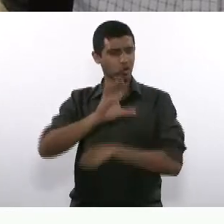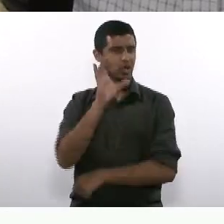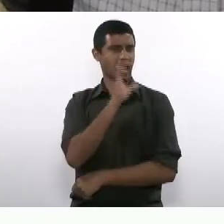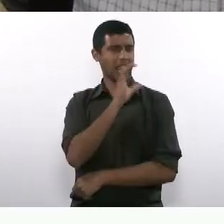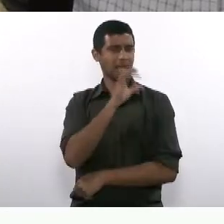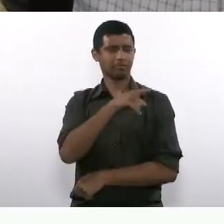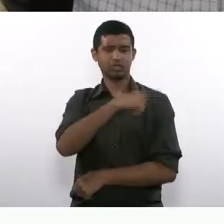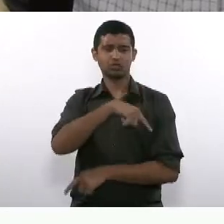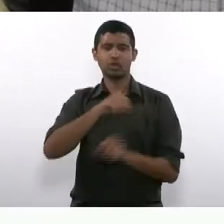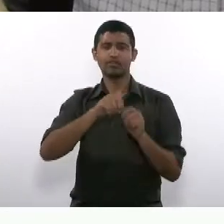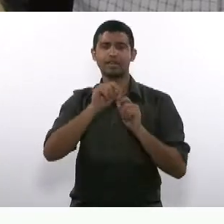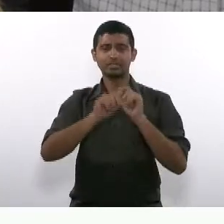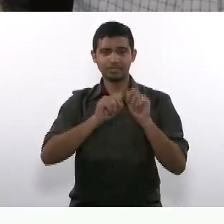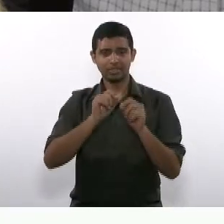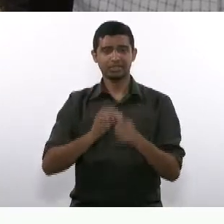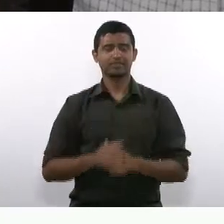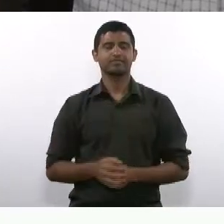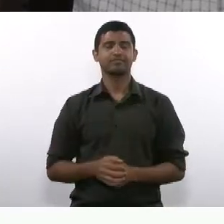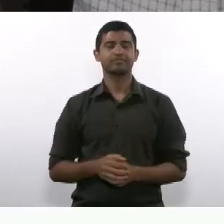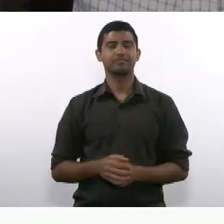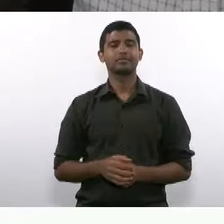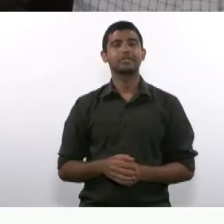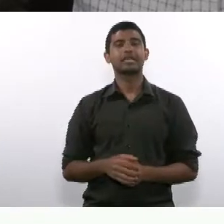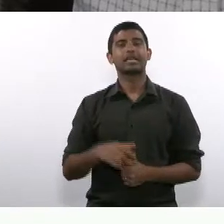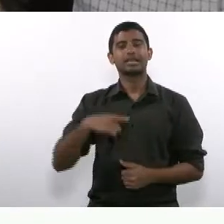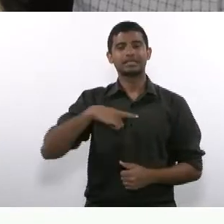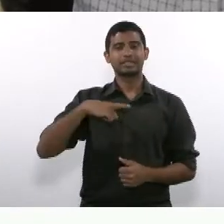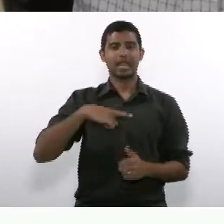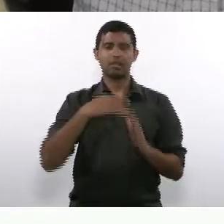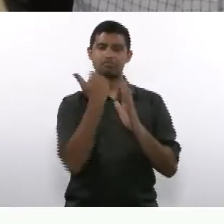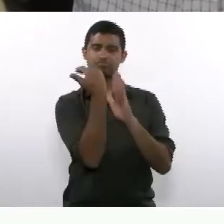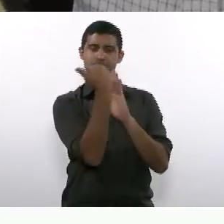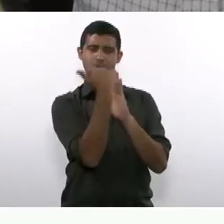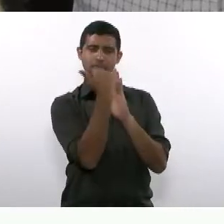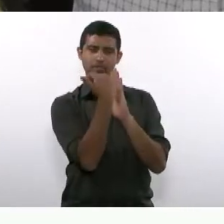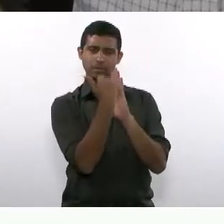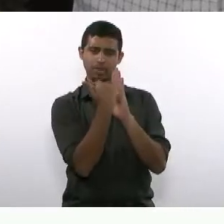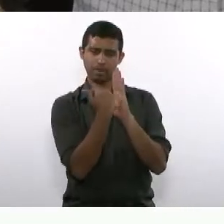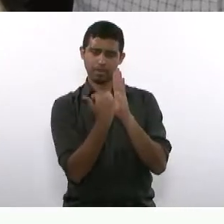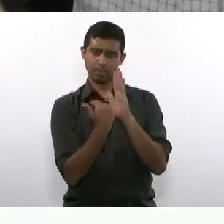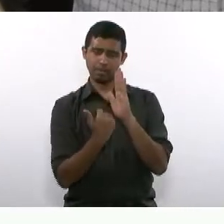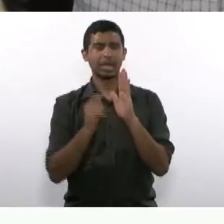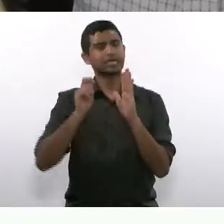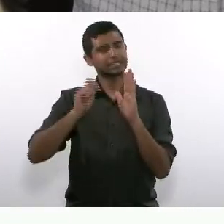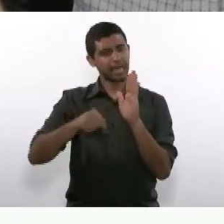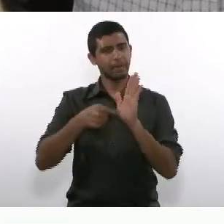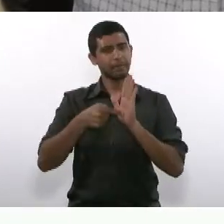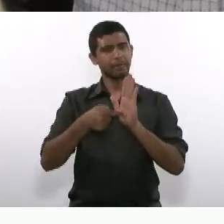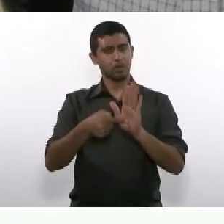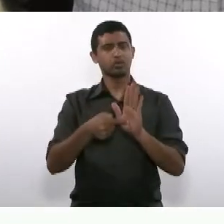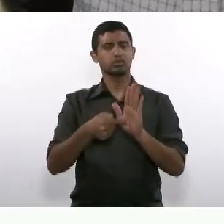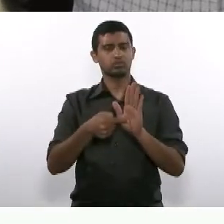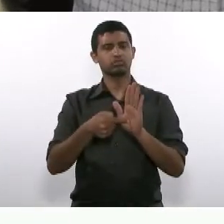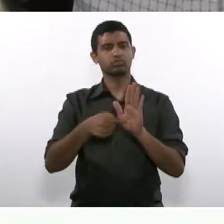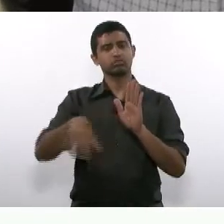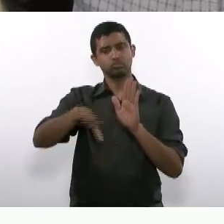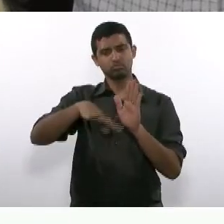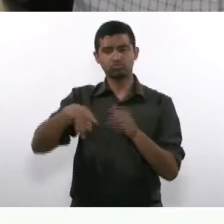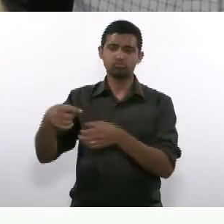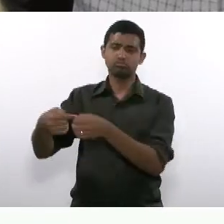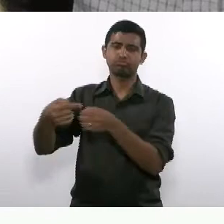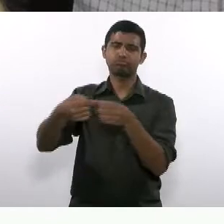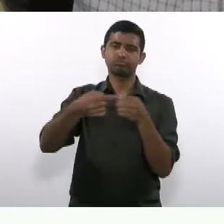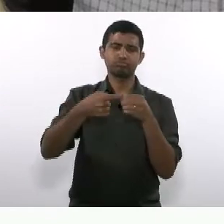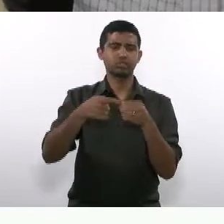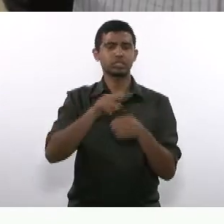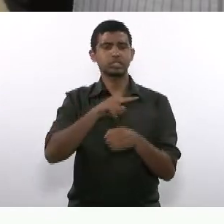que a gente faz? A gente manda um menu de opções do que a gente pode apresentar nesses municípios e